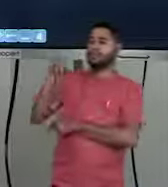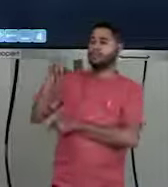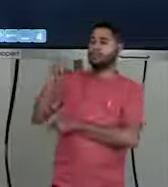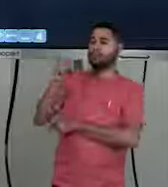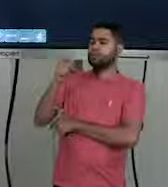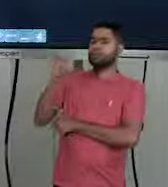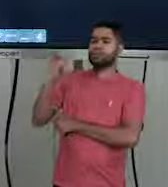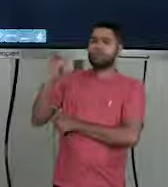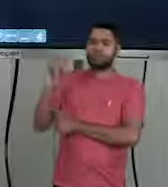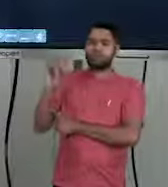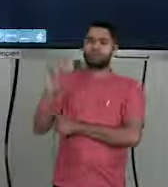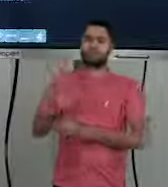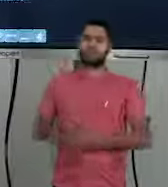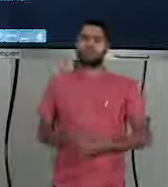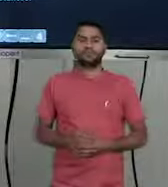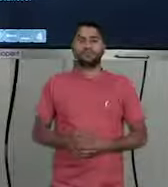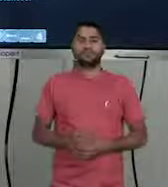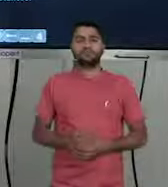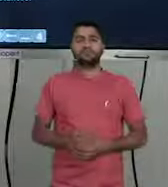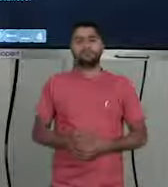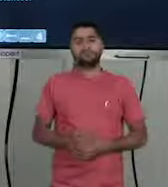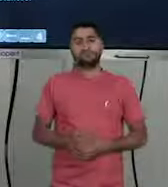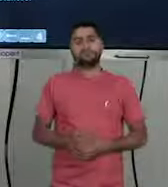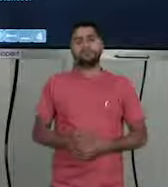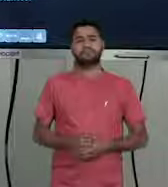de um equipamento para o outro. Bom,